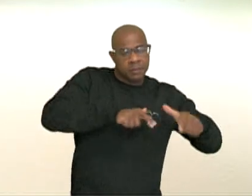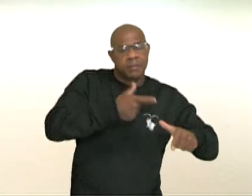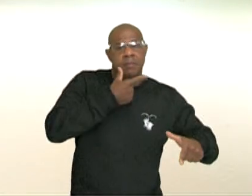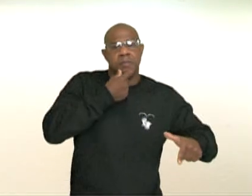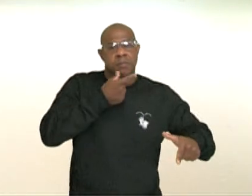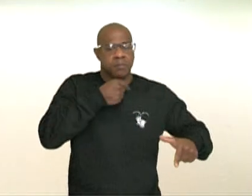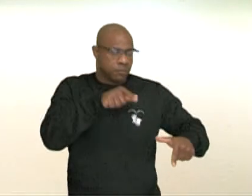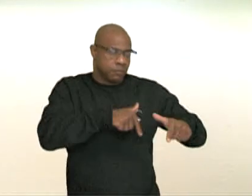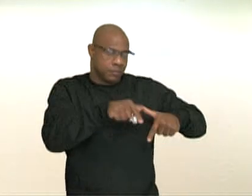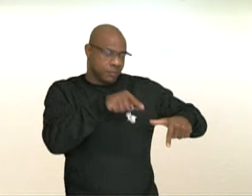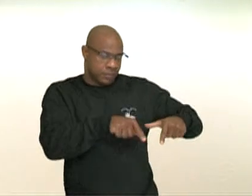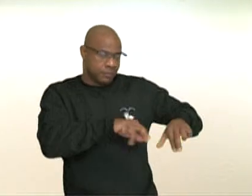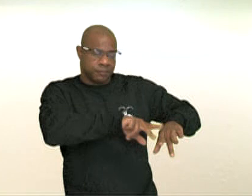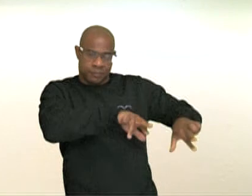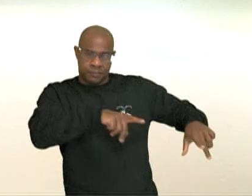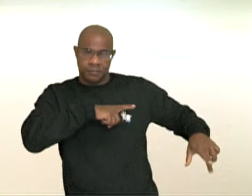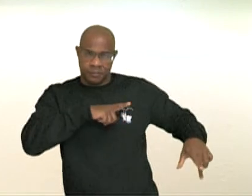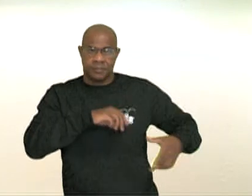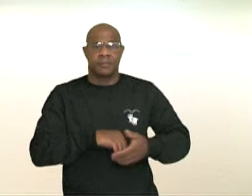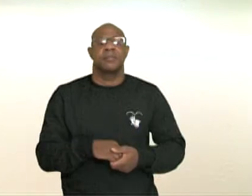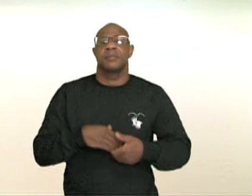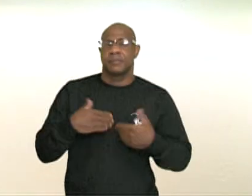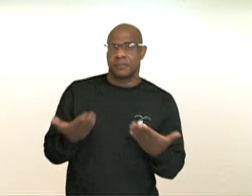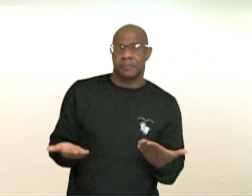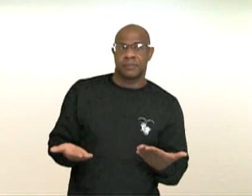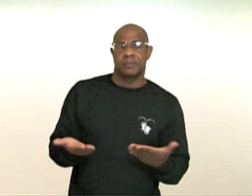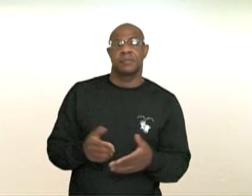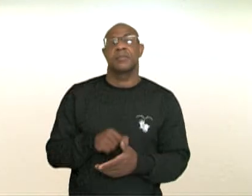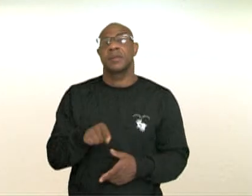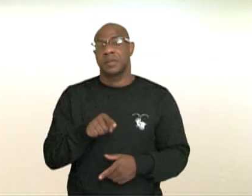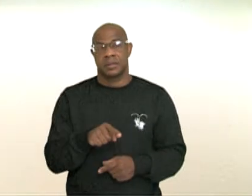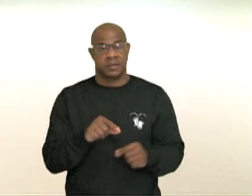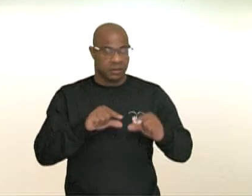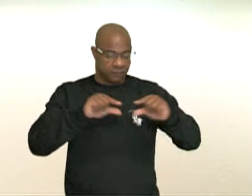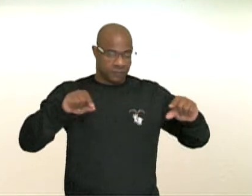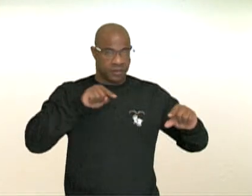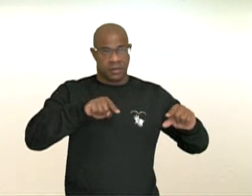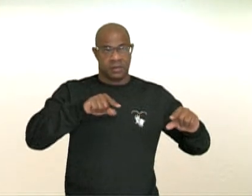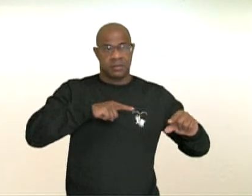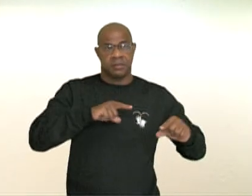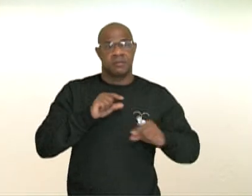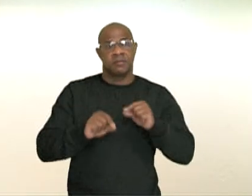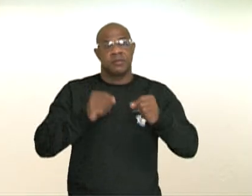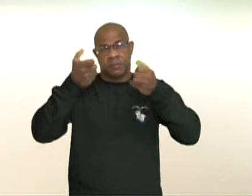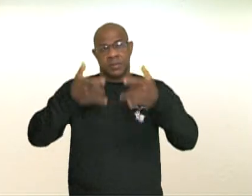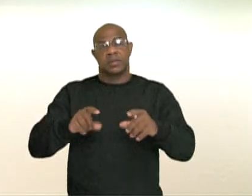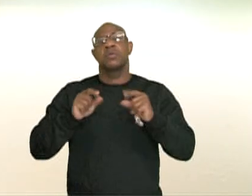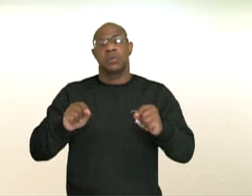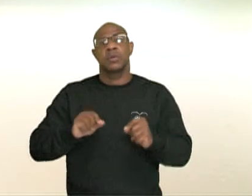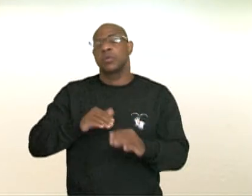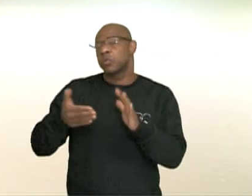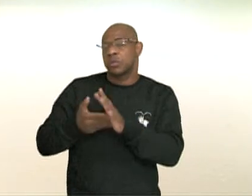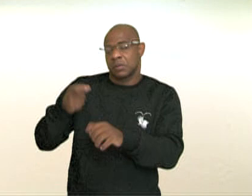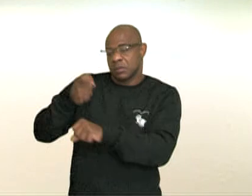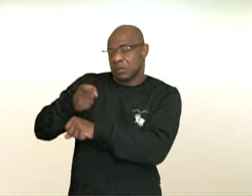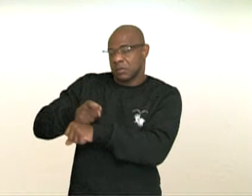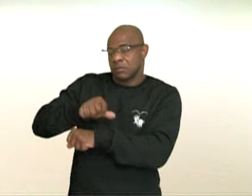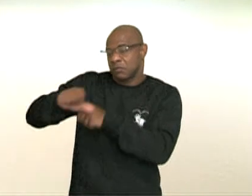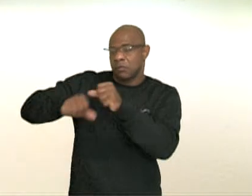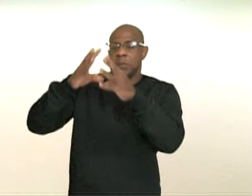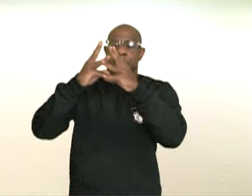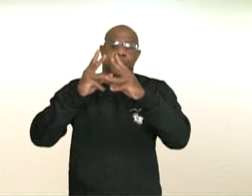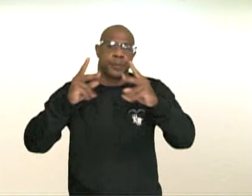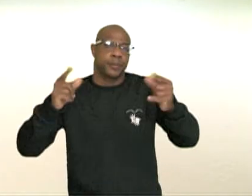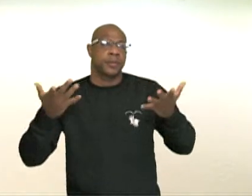trabalhador, dentre outros fatores. E essa grande frase do Marx e do Engels vai dizer que tudo que era sólido vai se desmanchar no